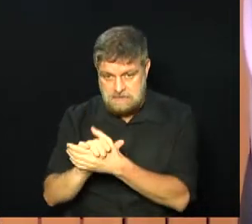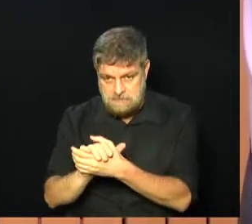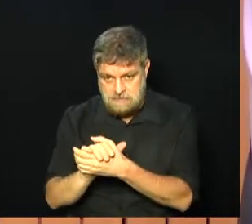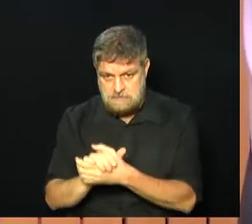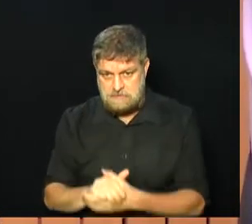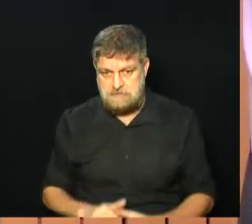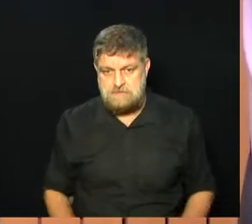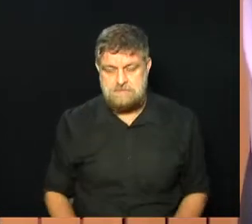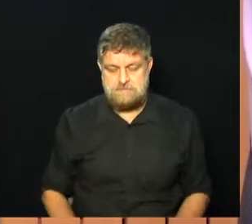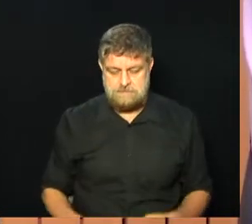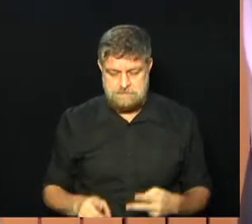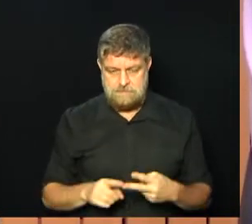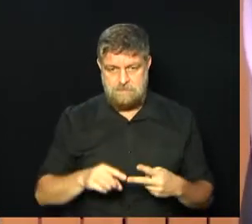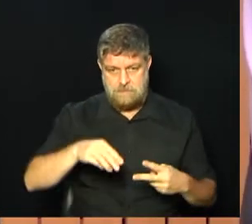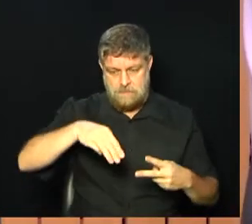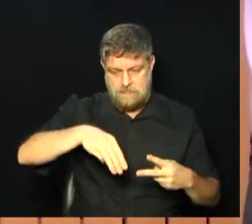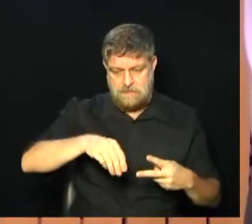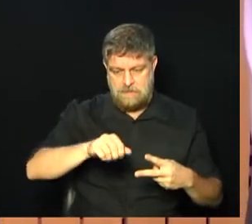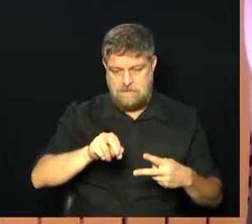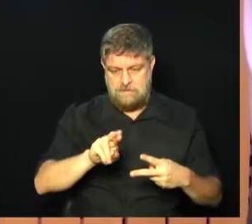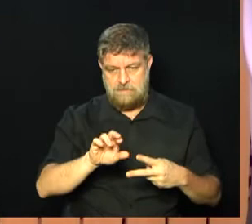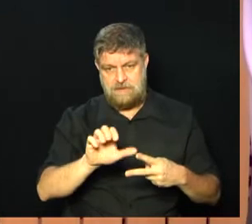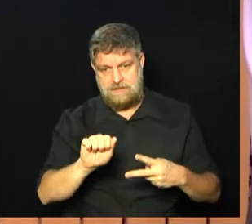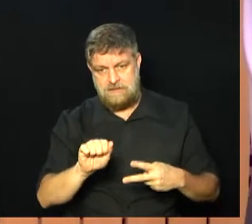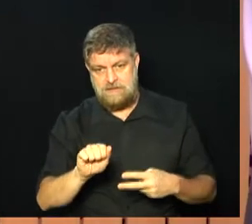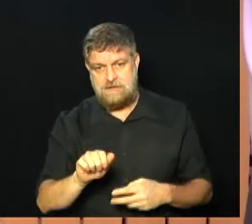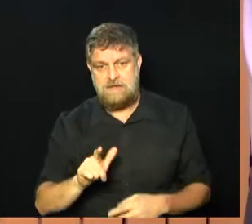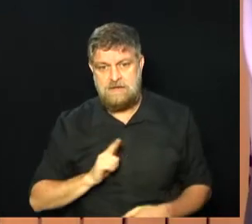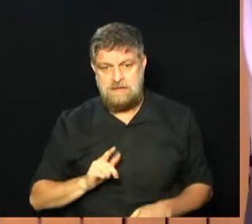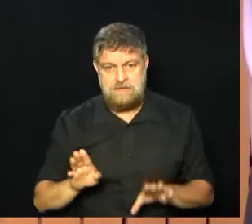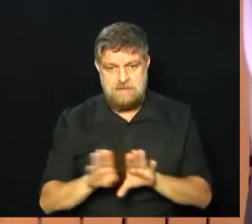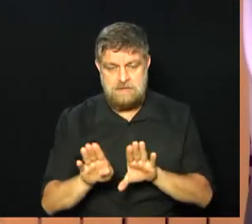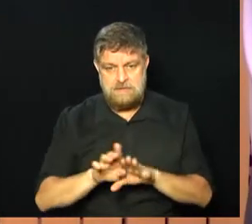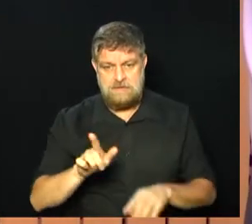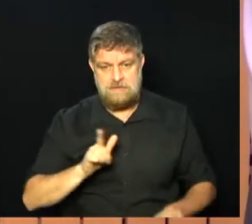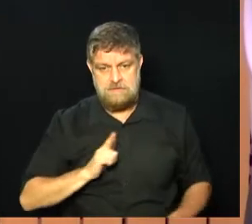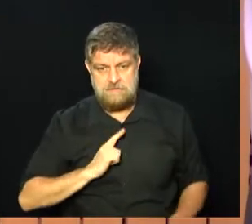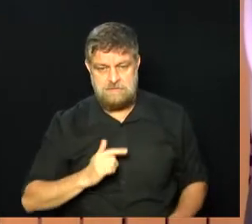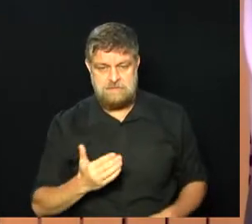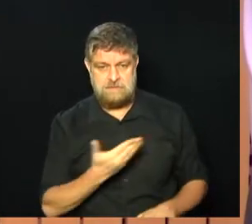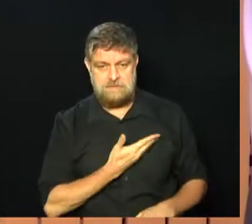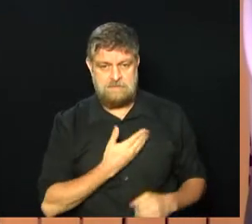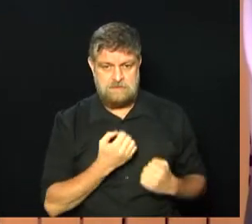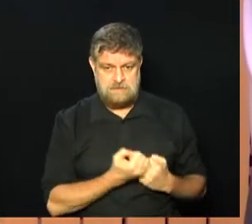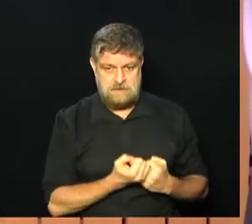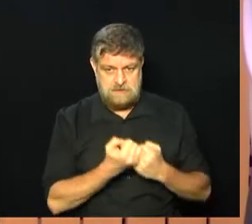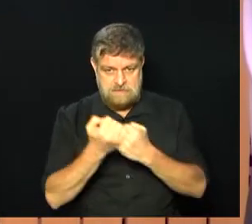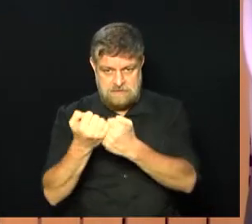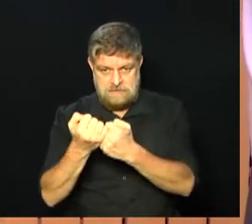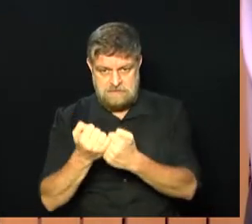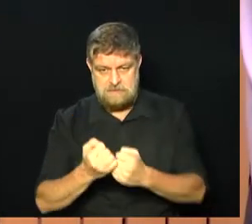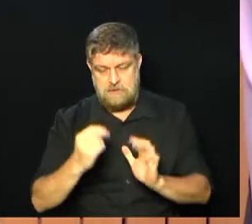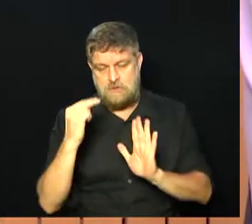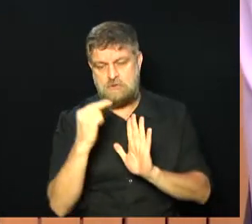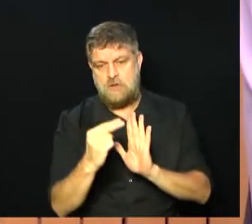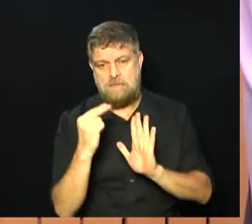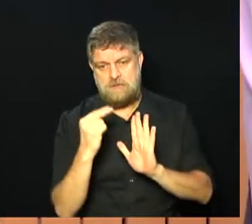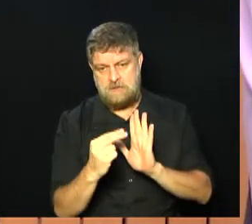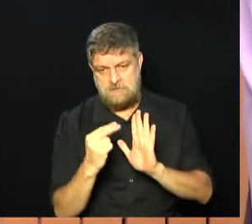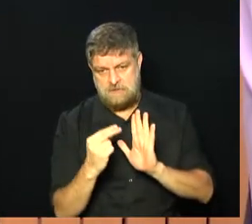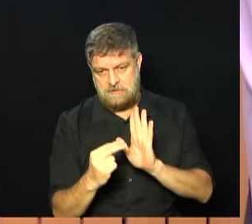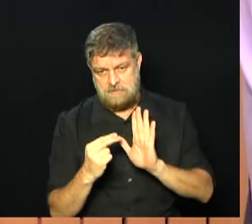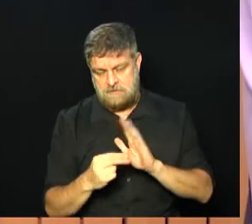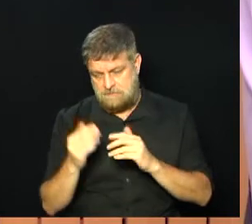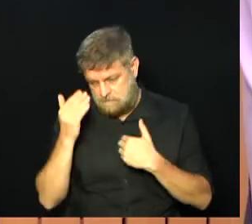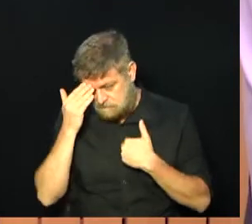querida Maria Helena, agradecer aos meus assessores, a Geise, a Jussiane,